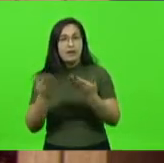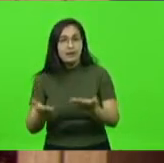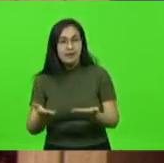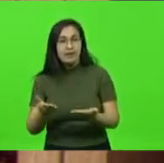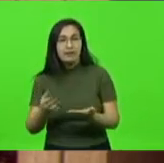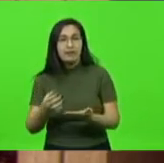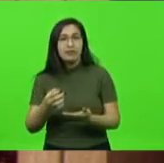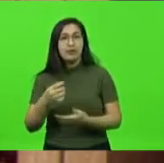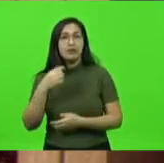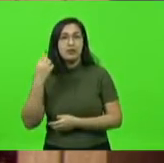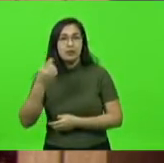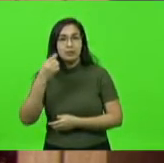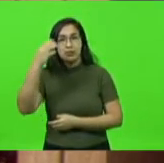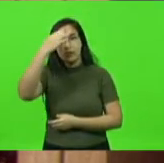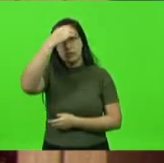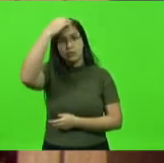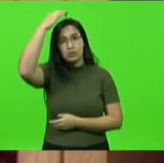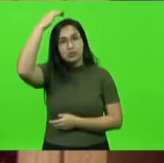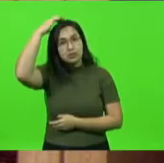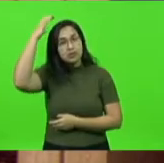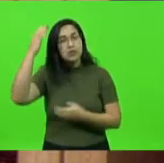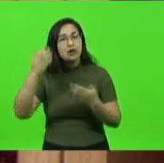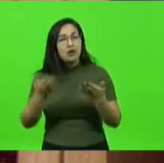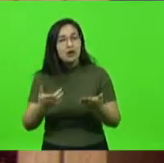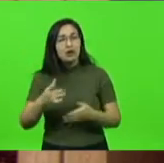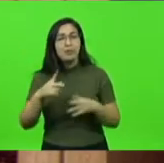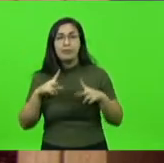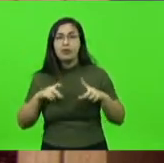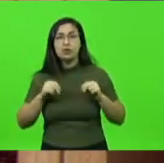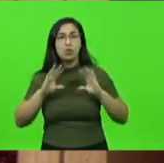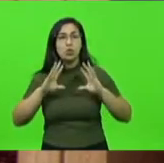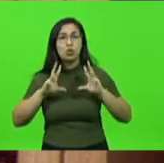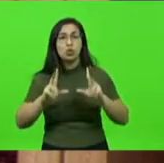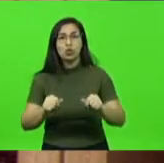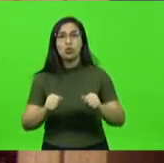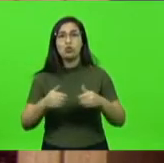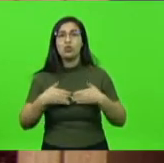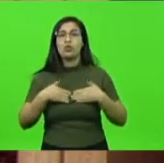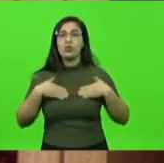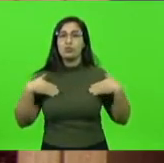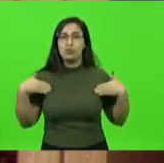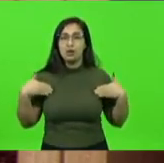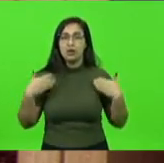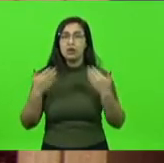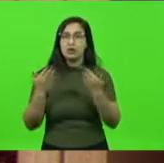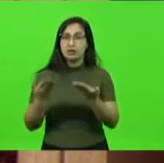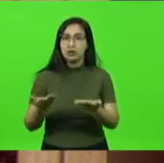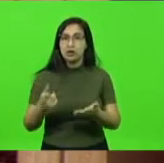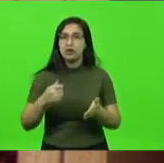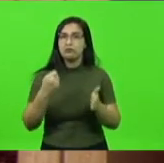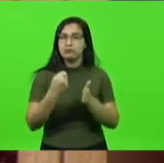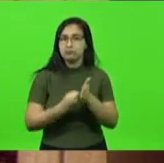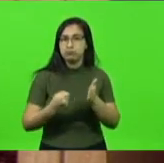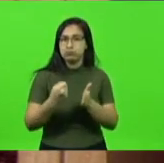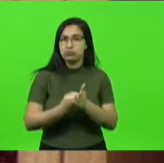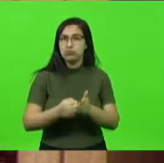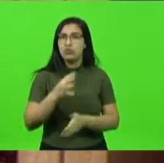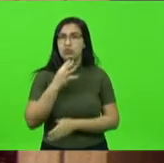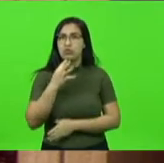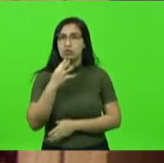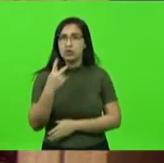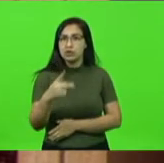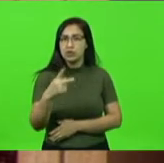é um guerreiro, um homem que merece todas as homenagens dessa causa, porque eu conheci o seu trabalho quando